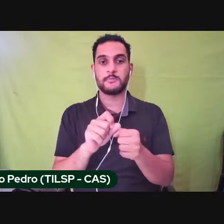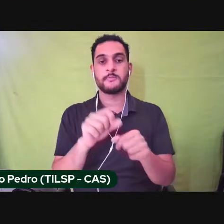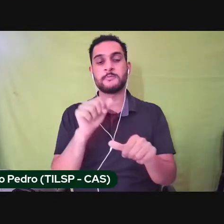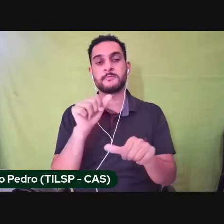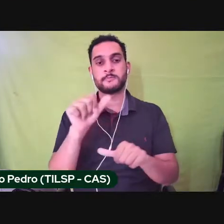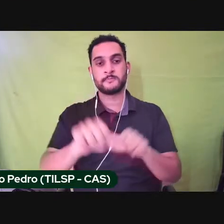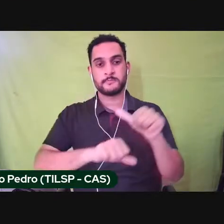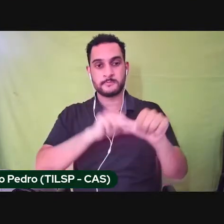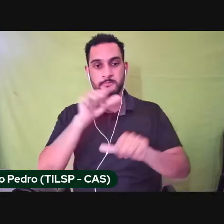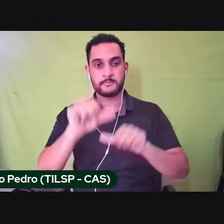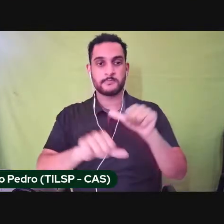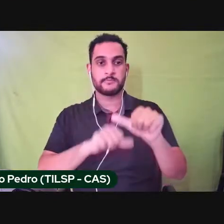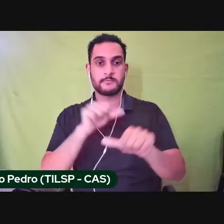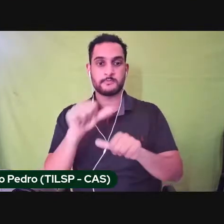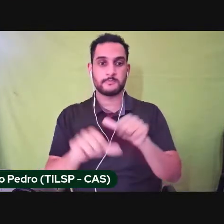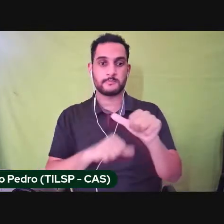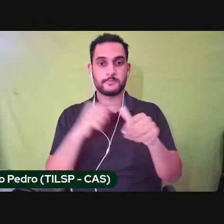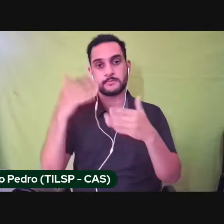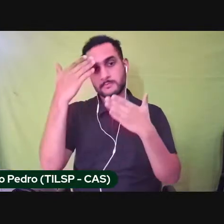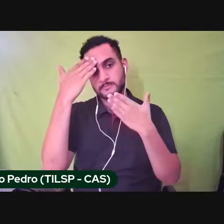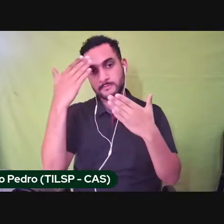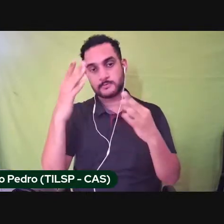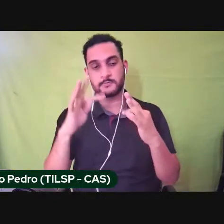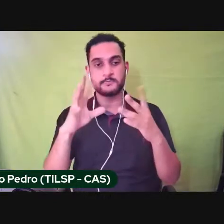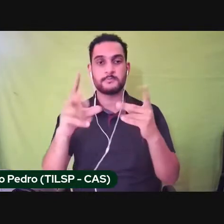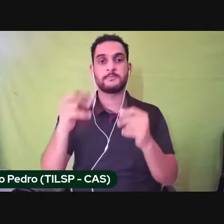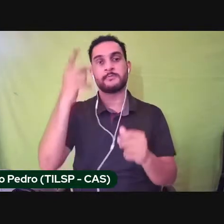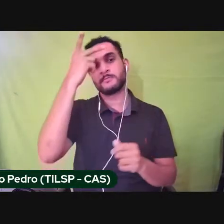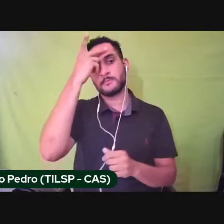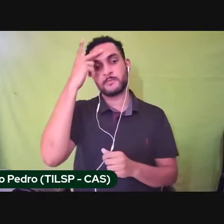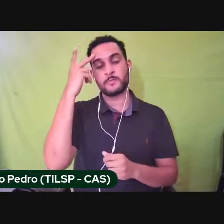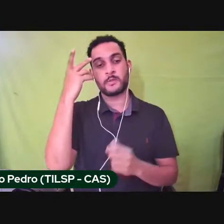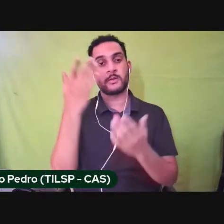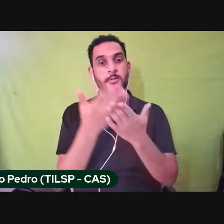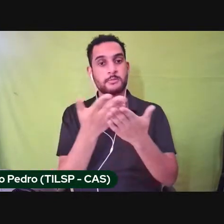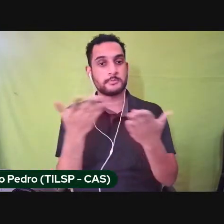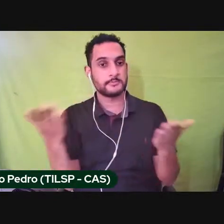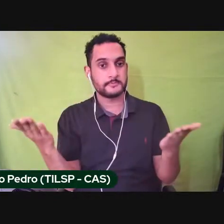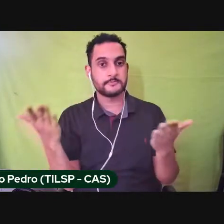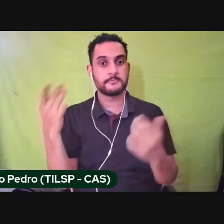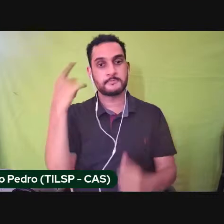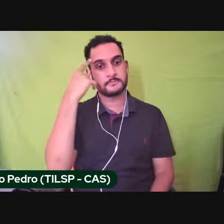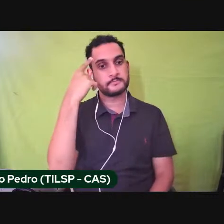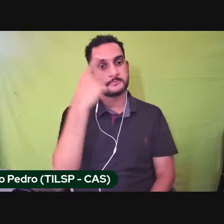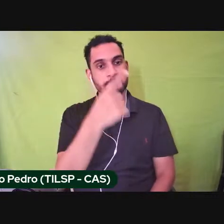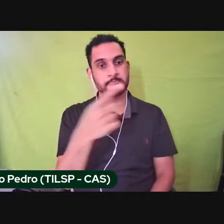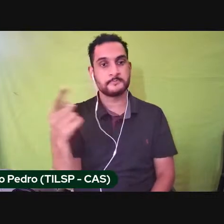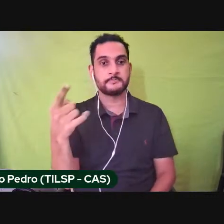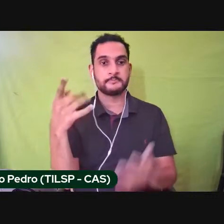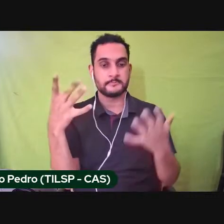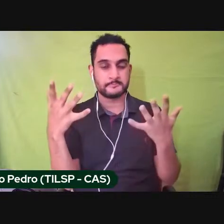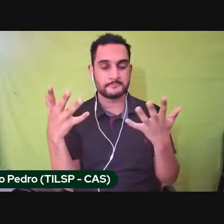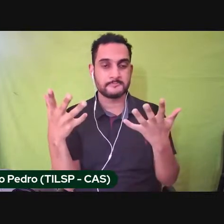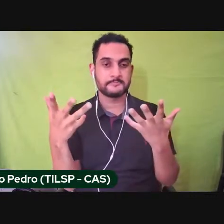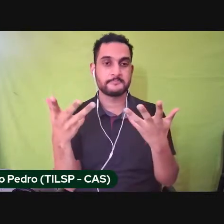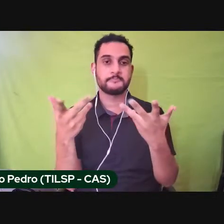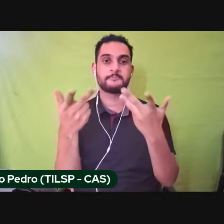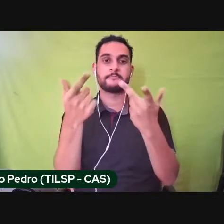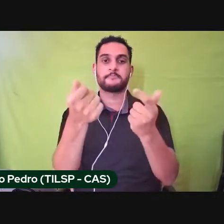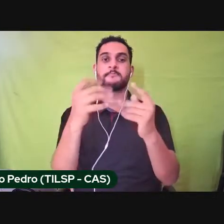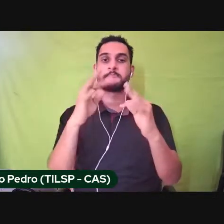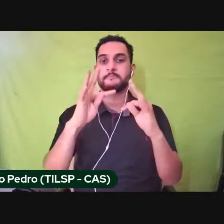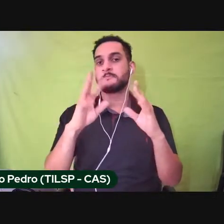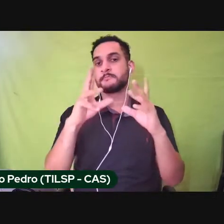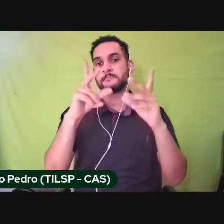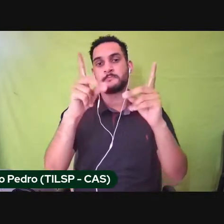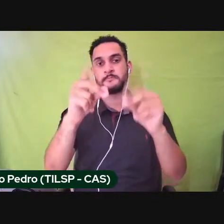em ação. Agradeço a todos e que tenham uma semana espetacular em todos os atendimentos, em